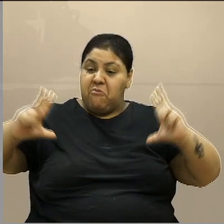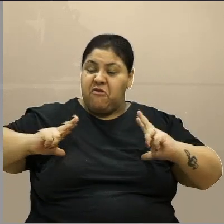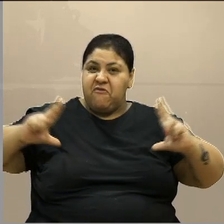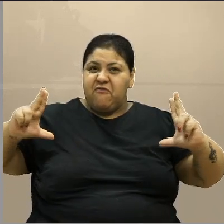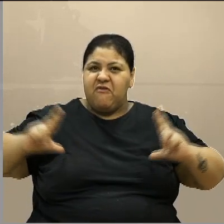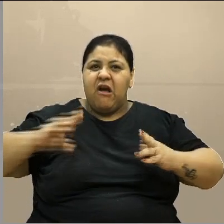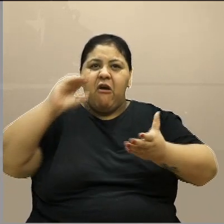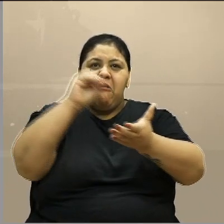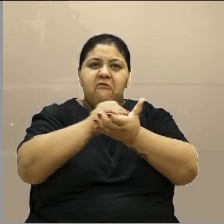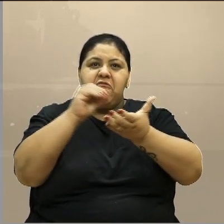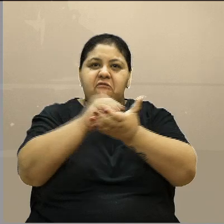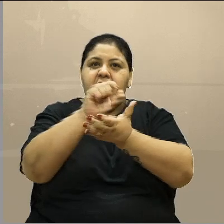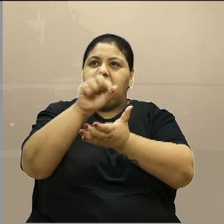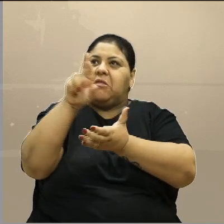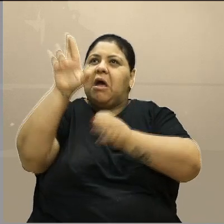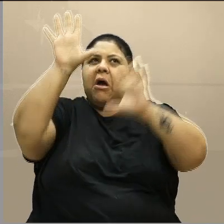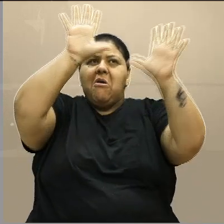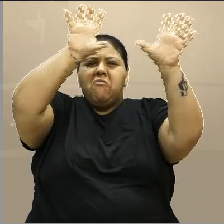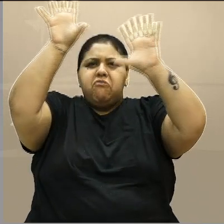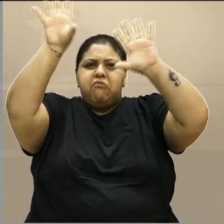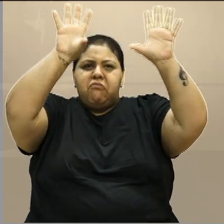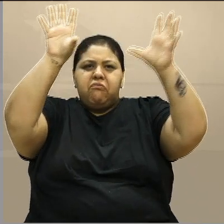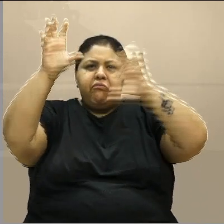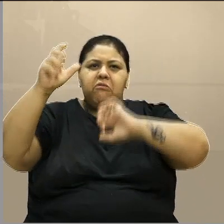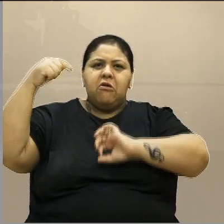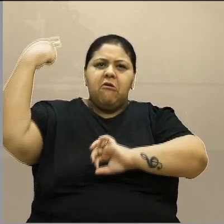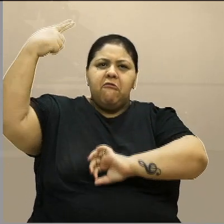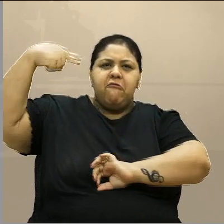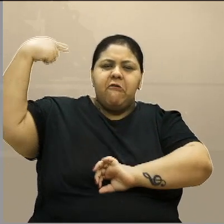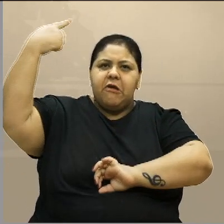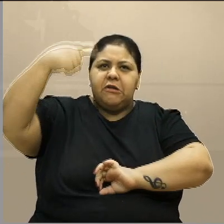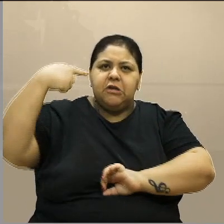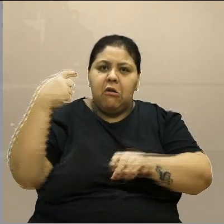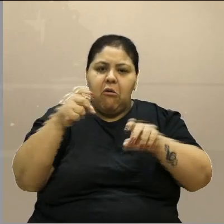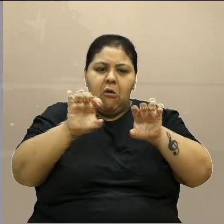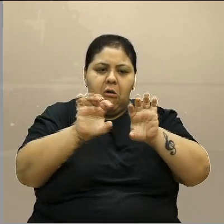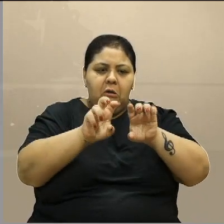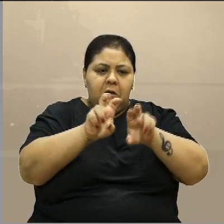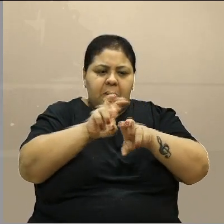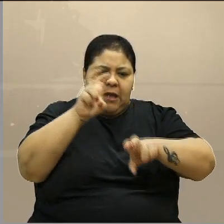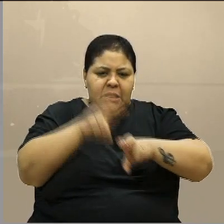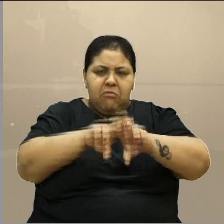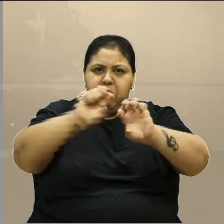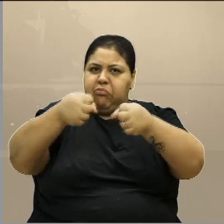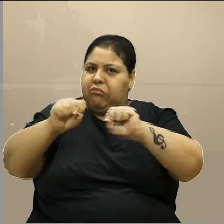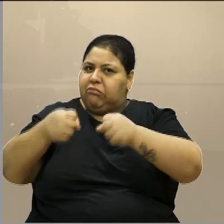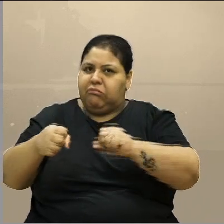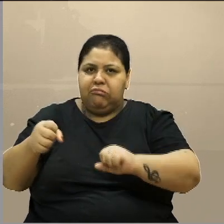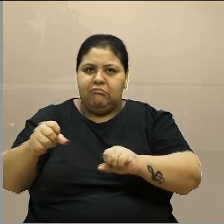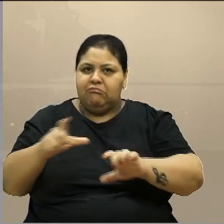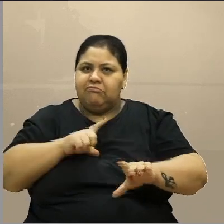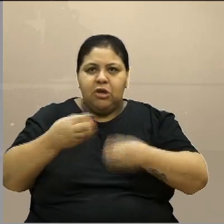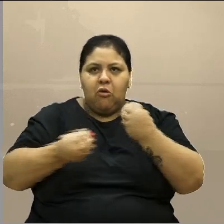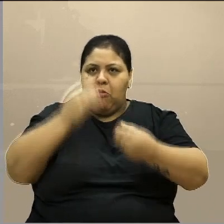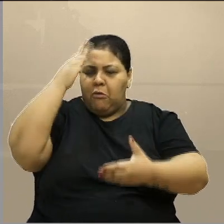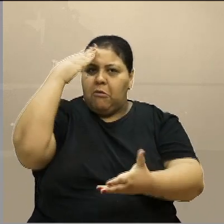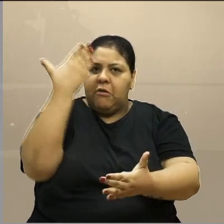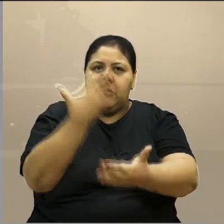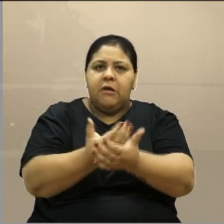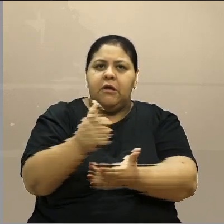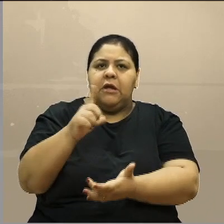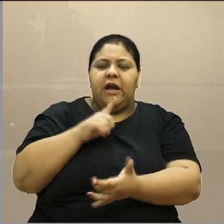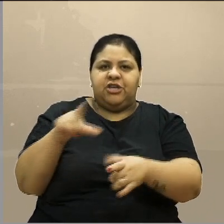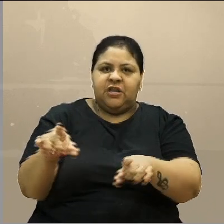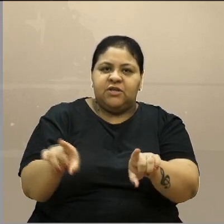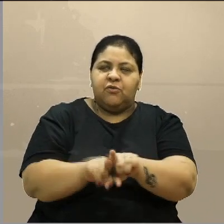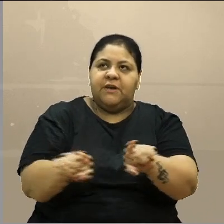faltando ar-condicionado, faltando ventilador, faltando tudo. Cadeiras quebradas, é algo surreal. Pode passar. A gente tem também